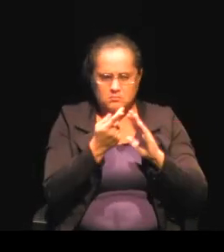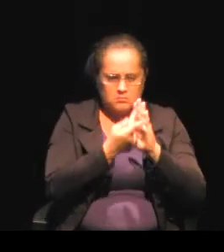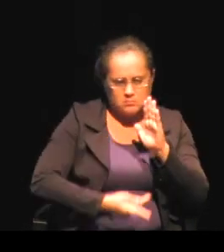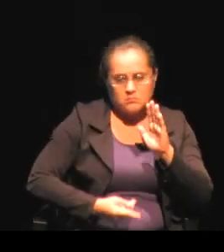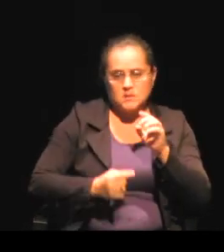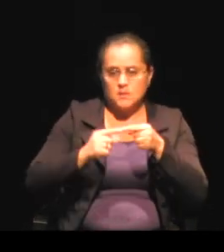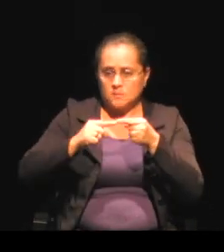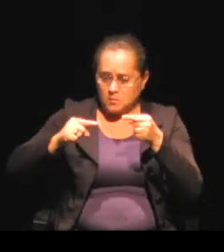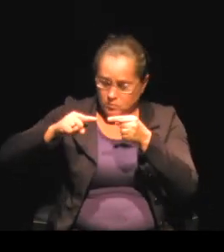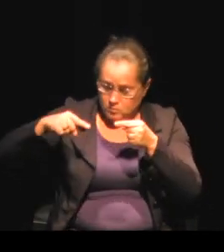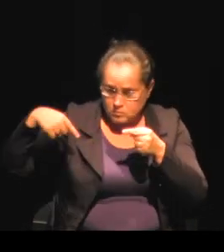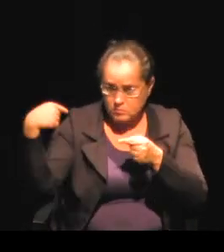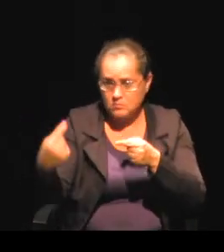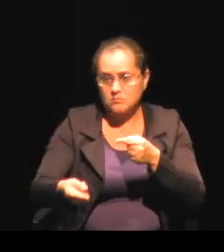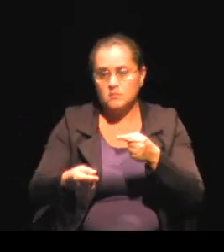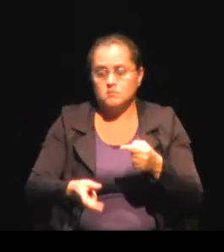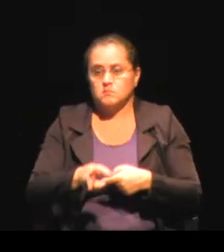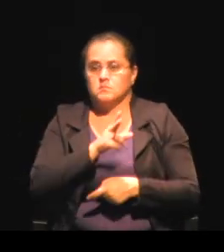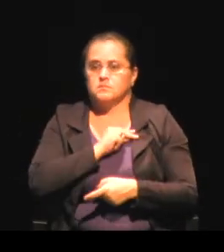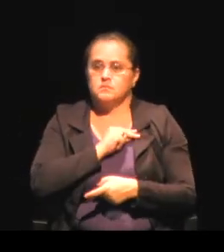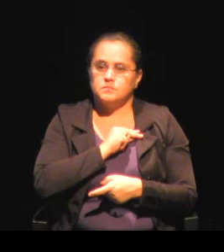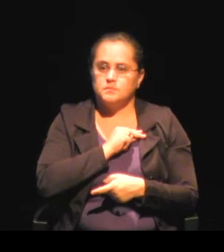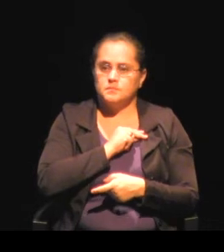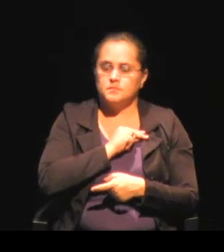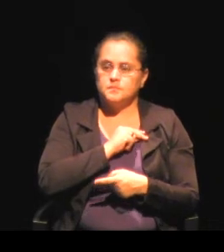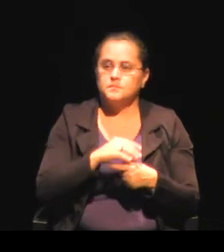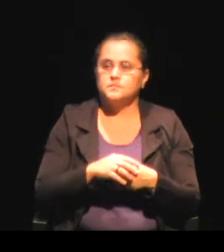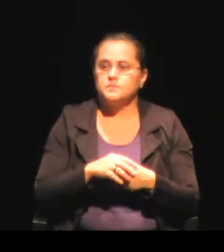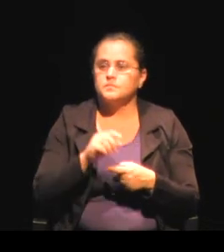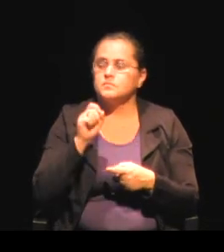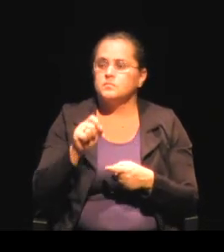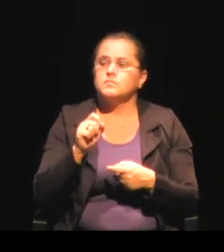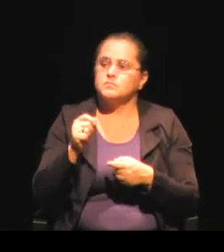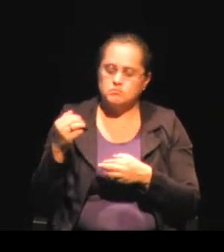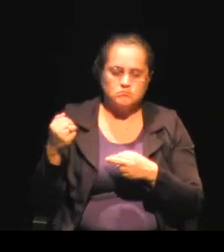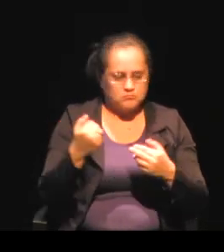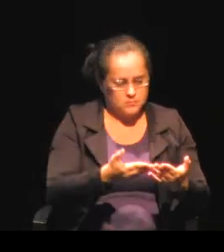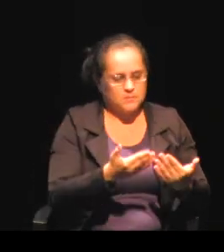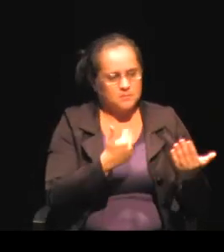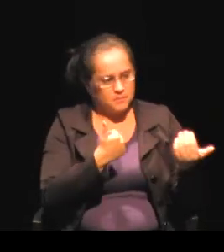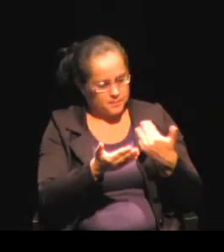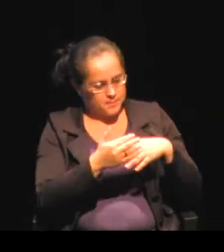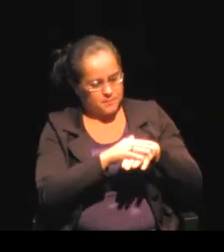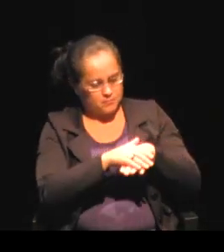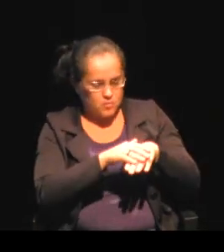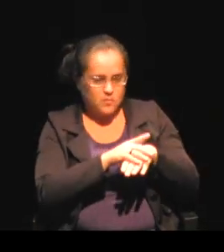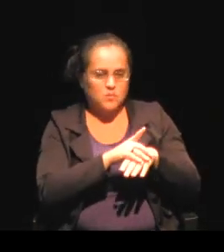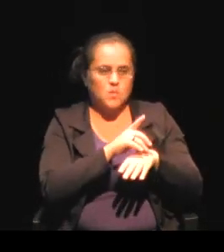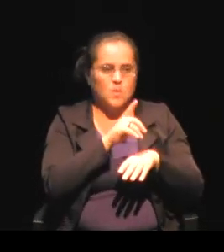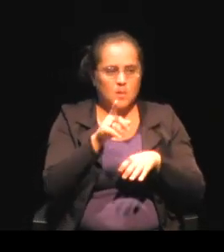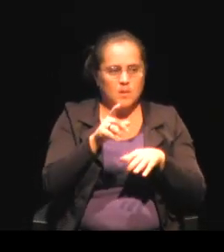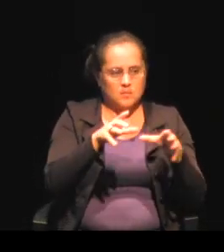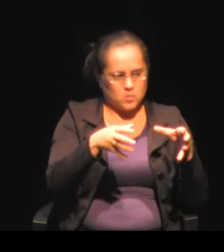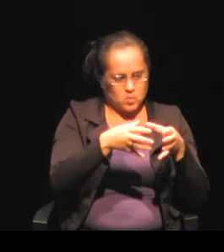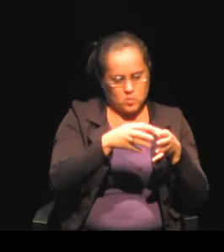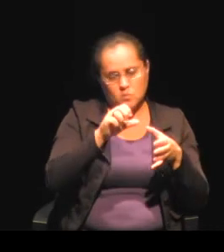tanto na apresentação para o prefeito, que o prefeito, na semana seguinte, nos surpreendeu, o prefeito da época, Kassab, nos surpreendeu, foi lá e negociou com o